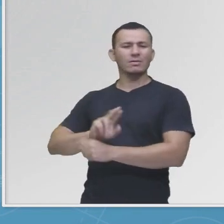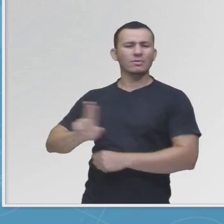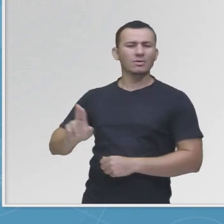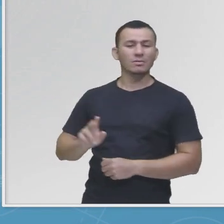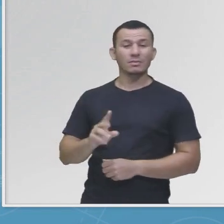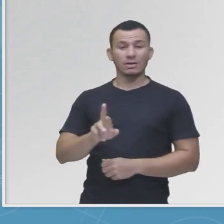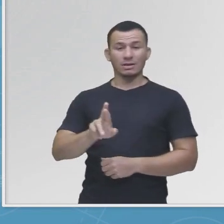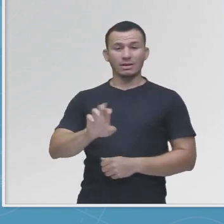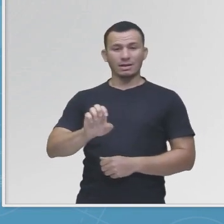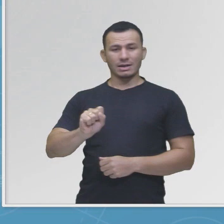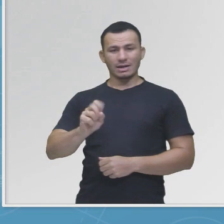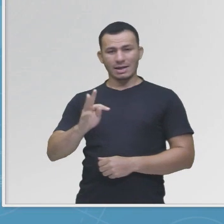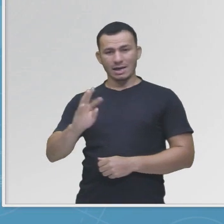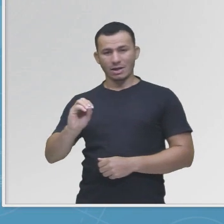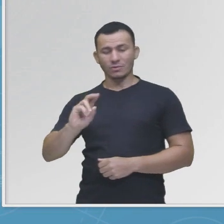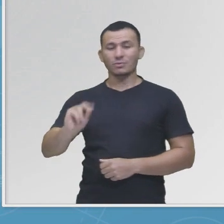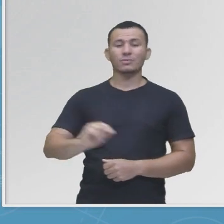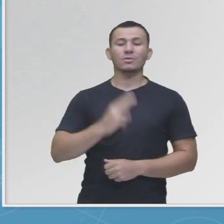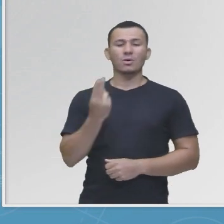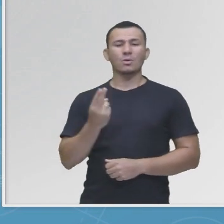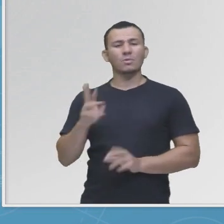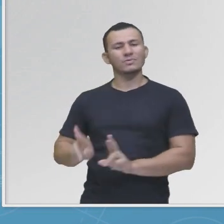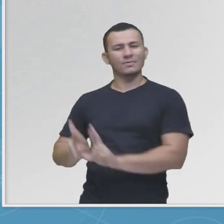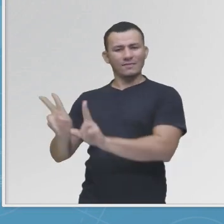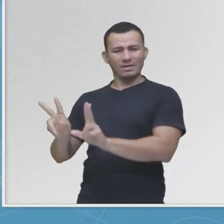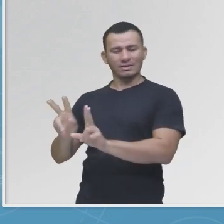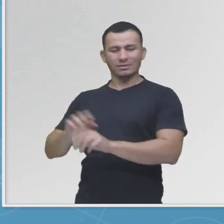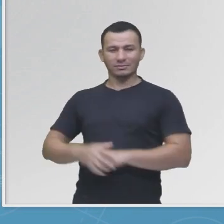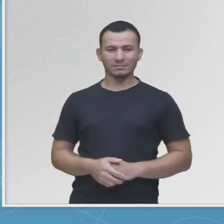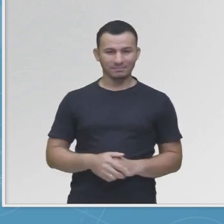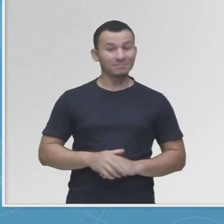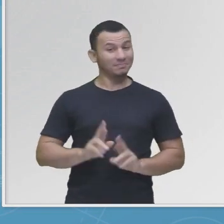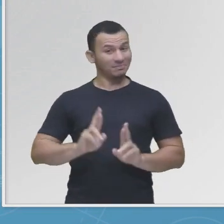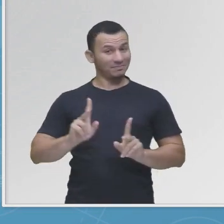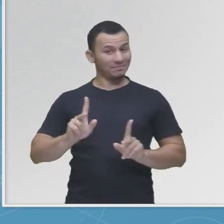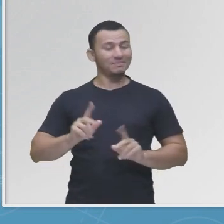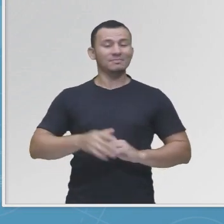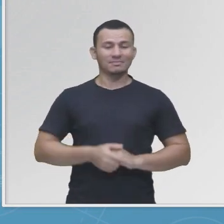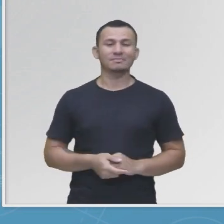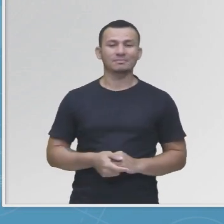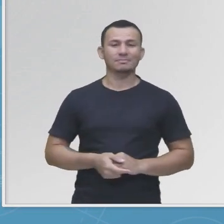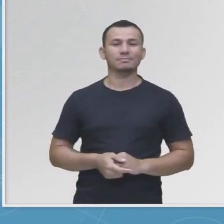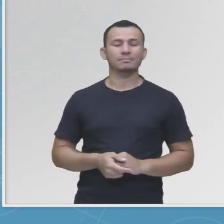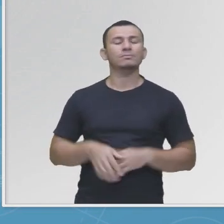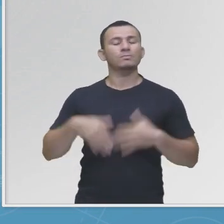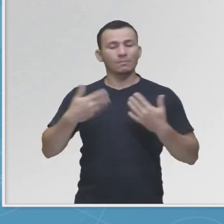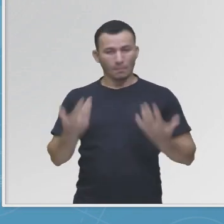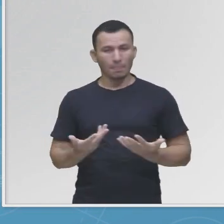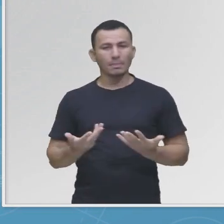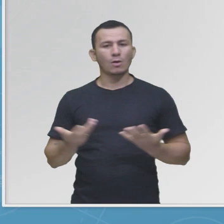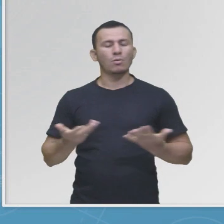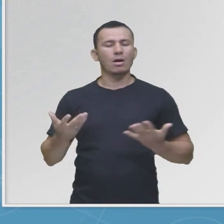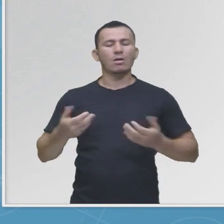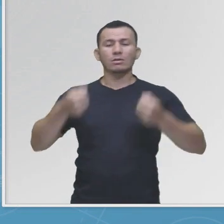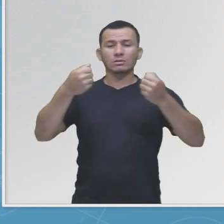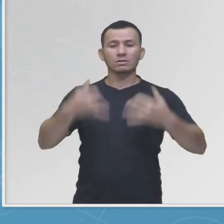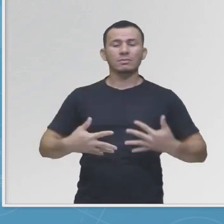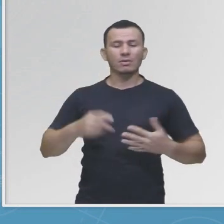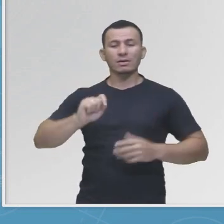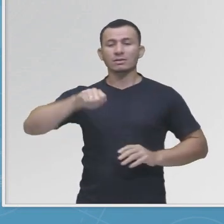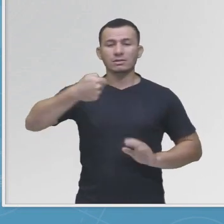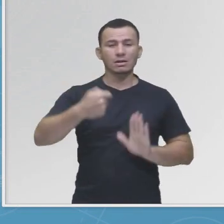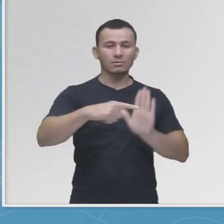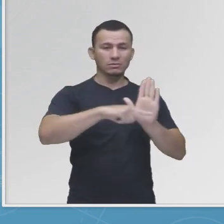de resto ou diferença. Perfeito? Então, vamos definir aqui a